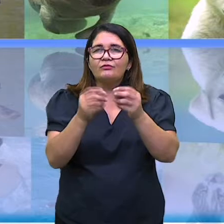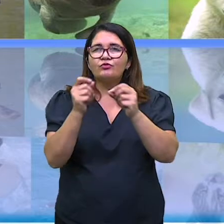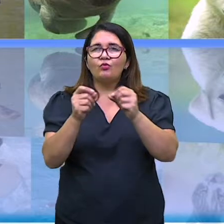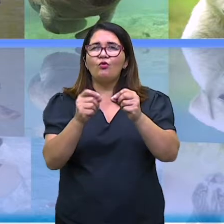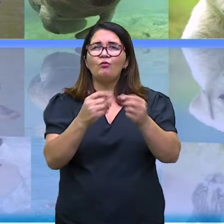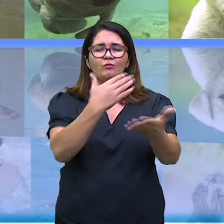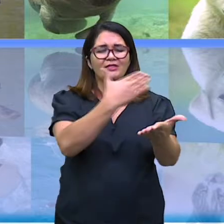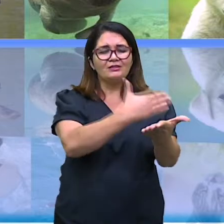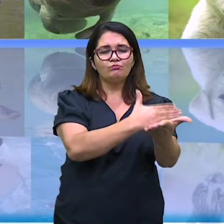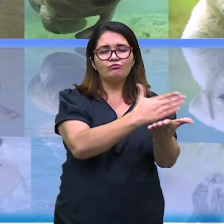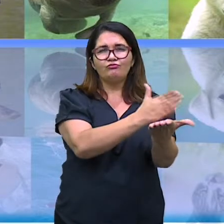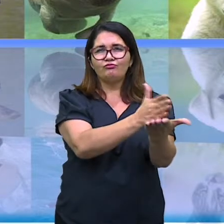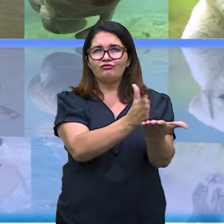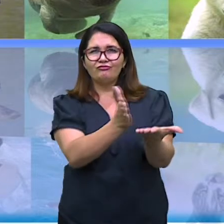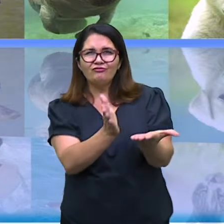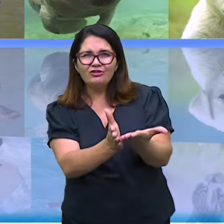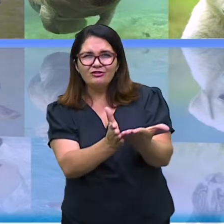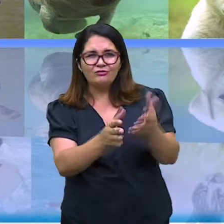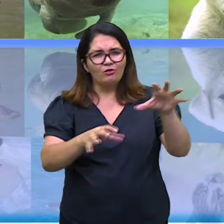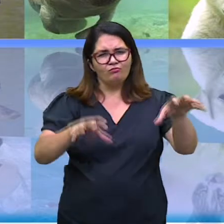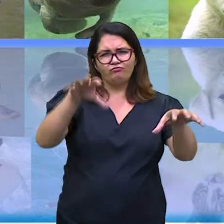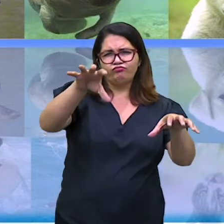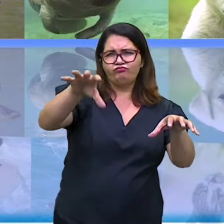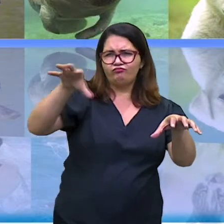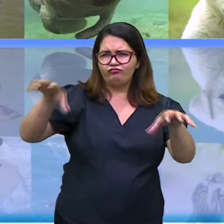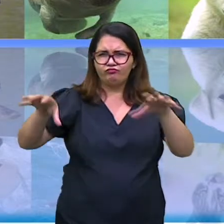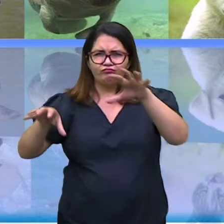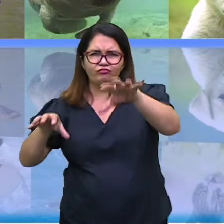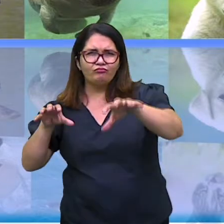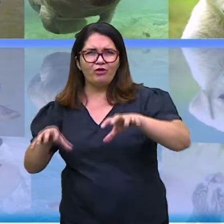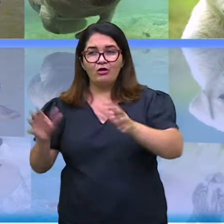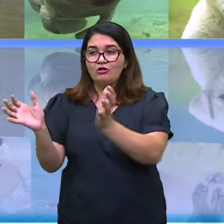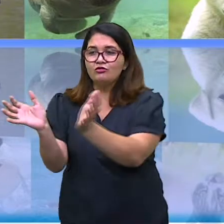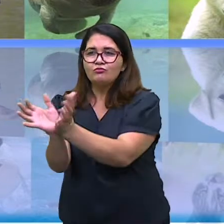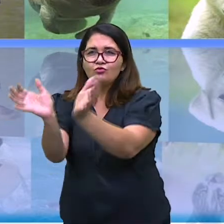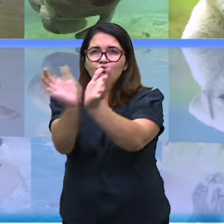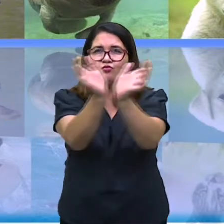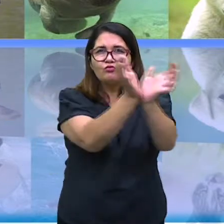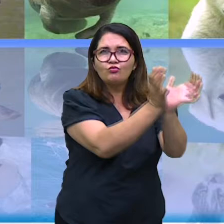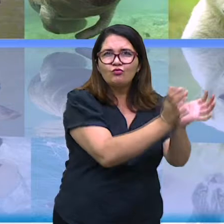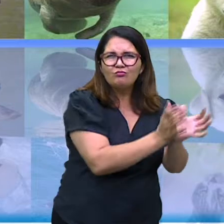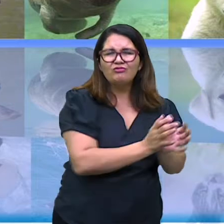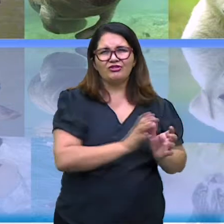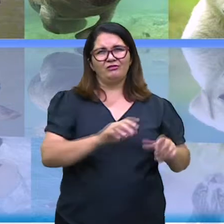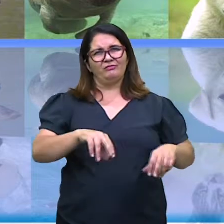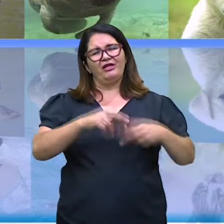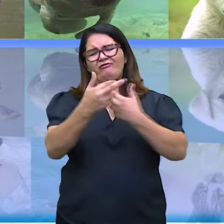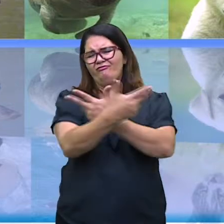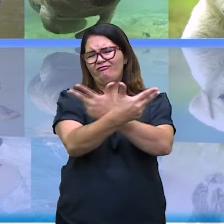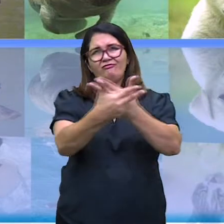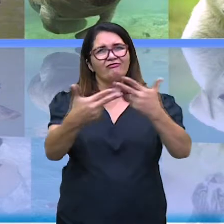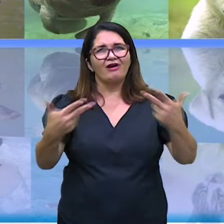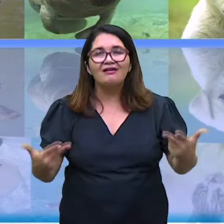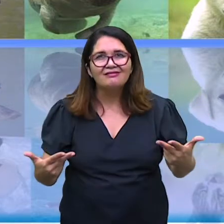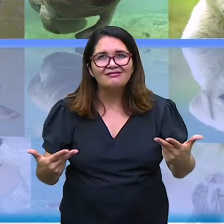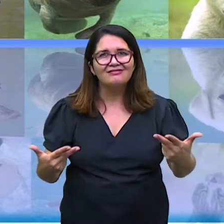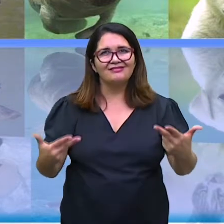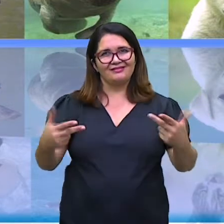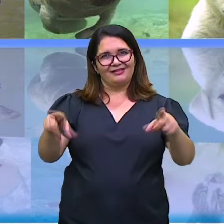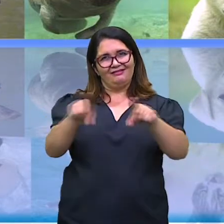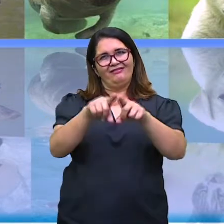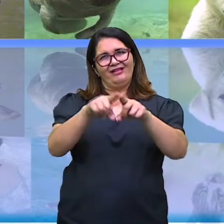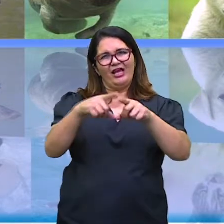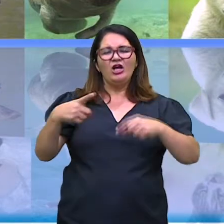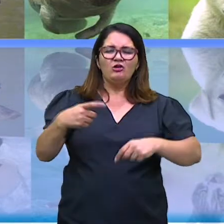mesmo? Então a gente vai ter mamífero, a gente vai ter ave, a gente vai ter réptil, a gente vai ter